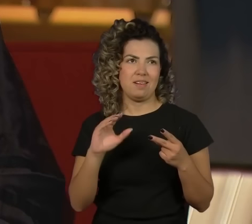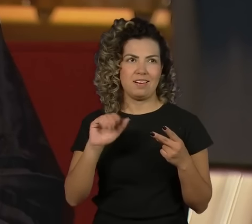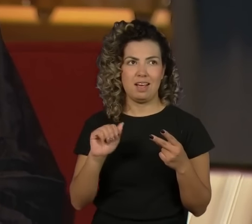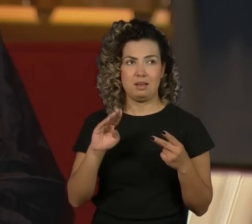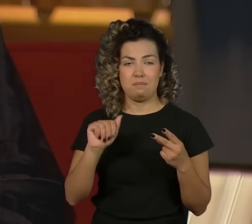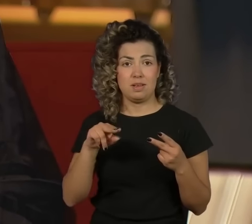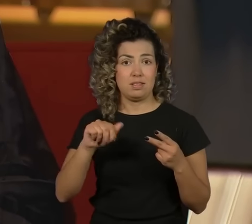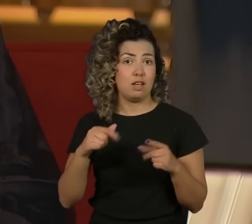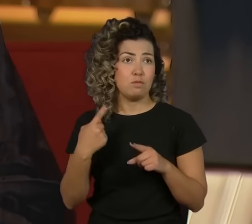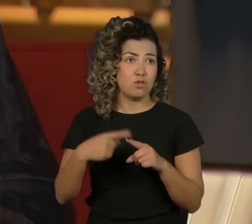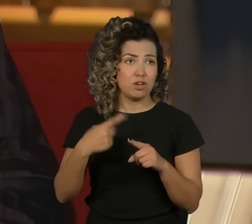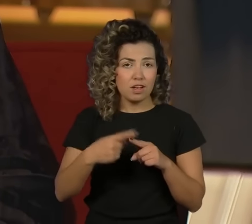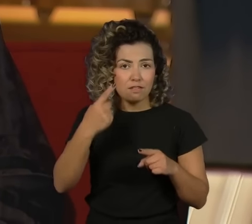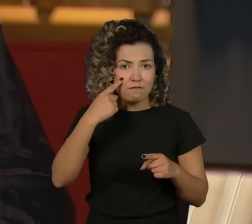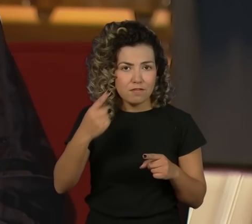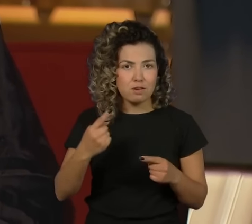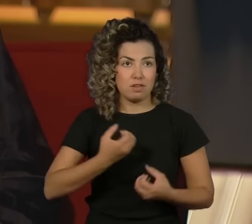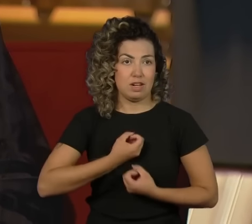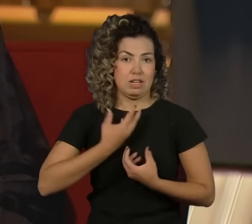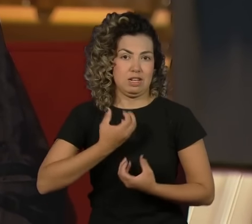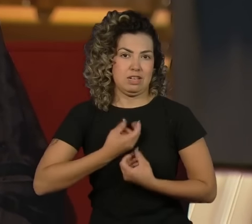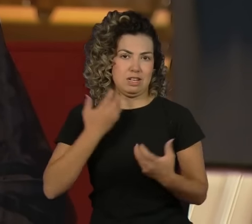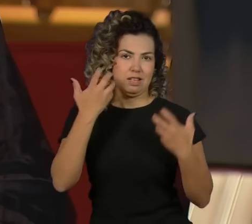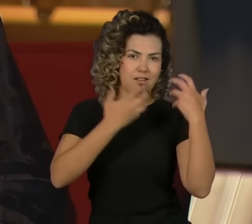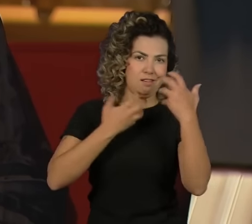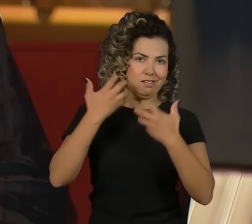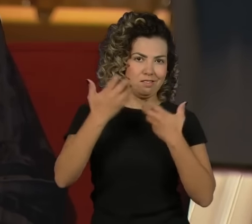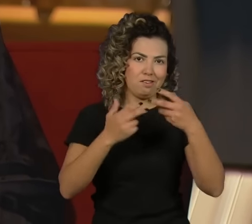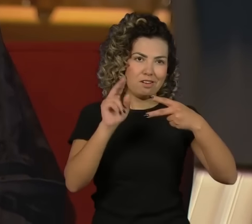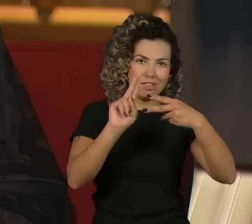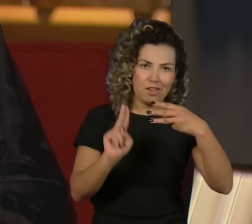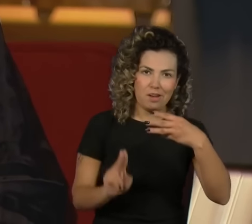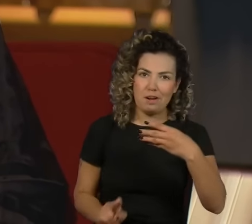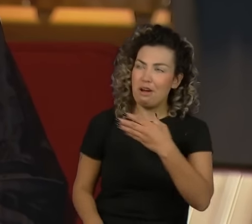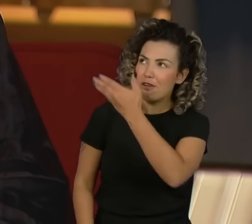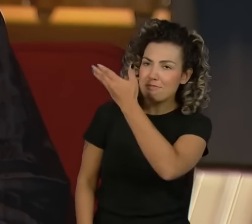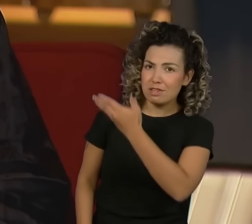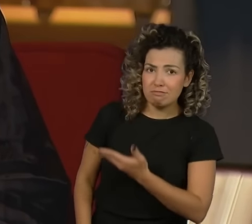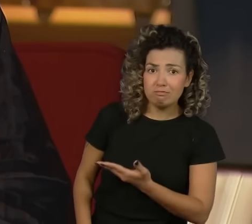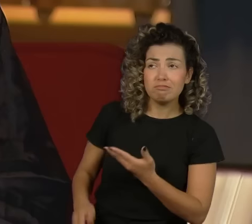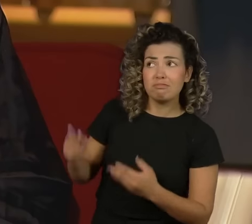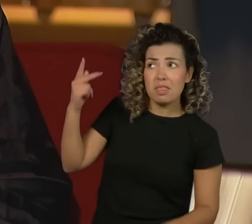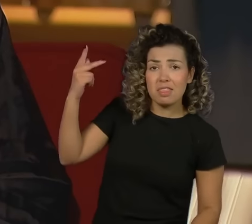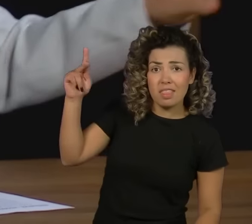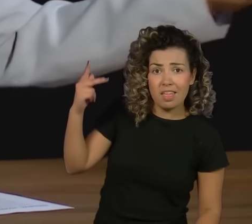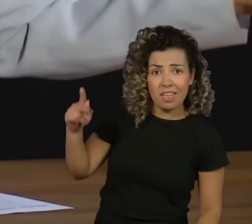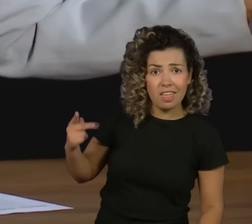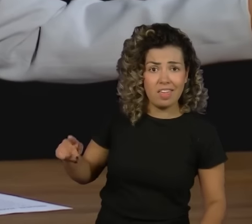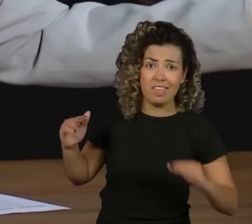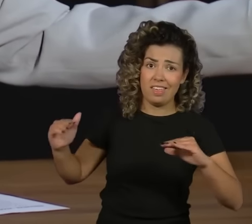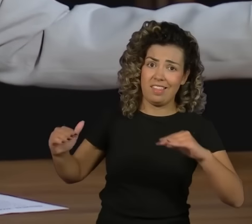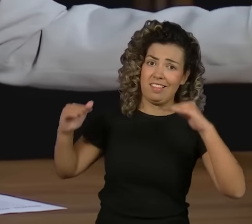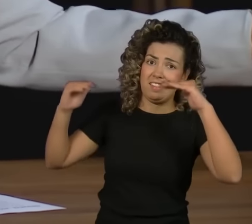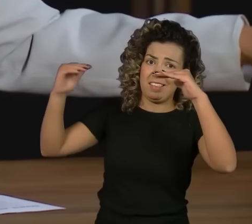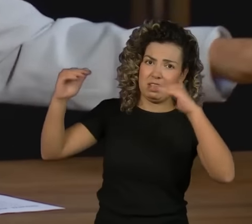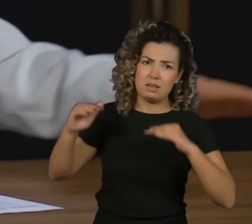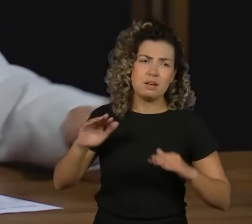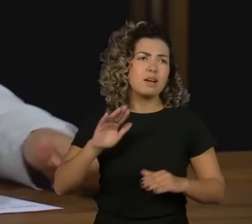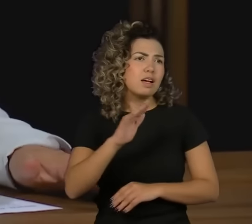origem, sim. Jorge Ben, Tim Maia, Tim né, que Maia, circulava. era essa turma, era uma turma O mais... Ivan Lins estava um pouco ali perto